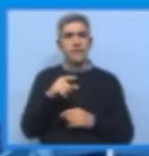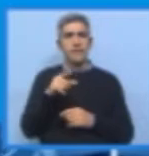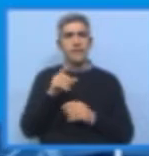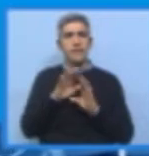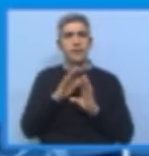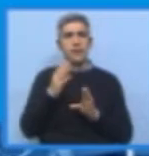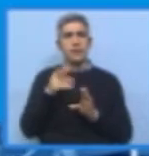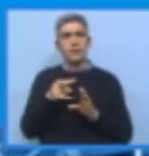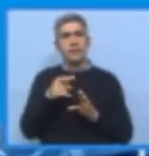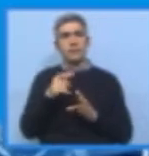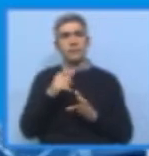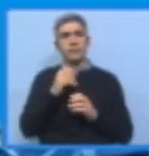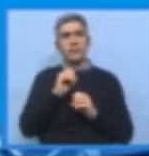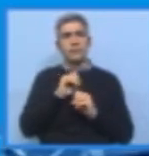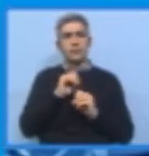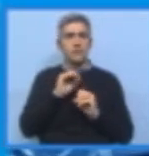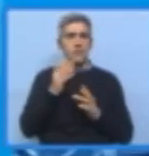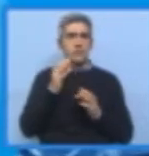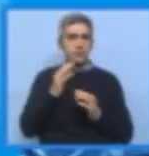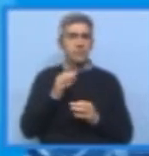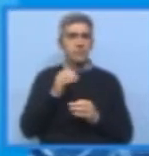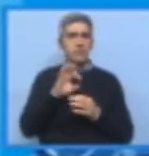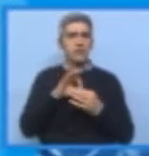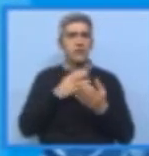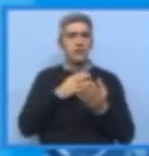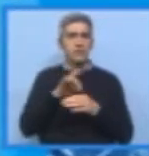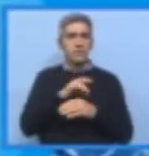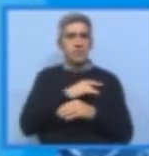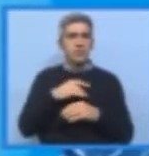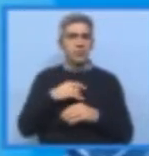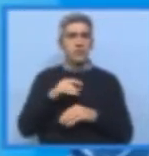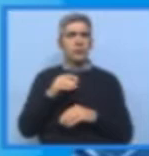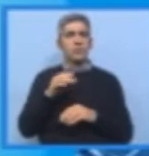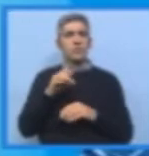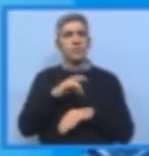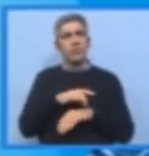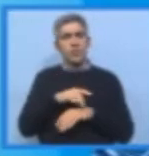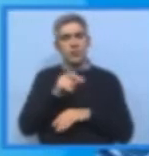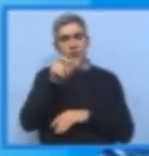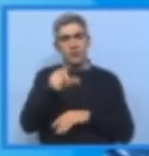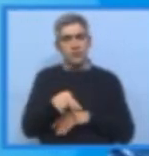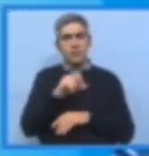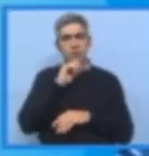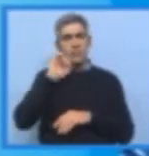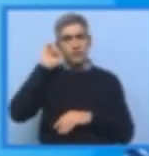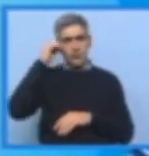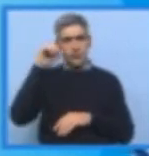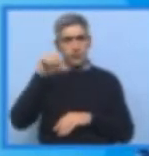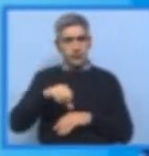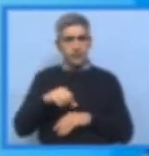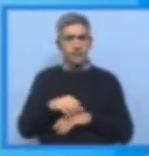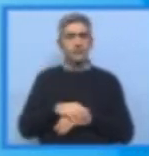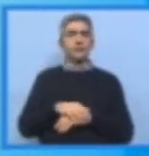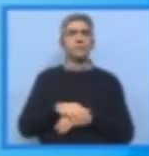porta aberta, seguramente que a relação médico-doente ficará prejudicada. E, por outro lado, nós temos que pensar o